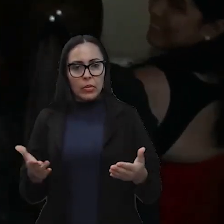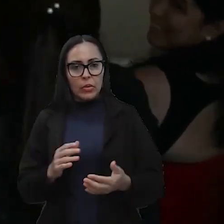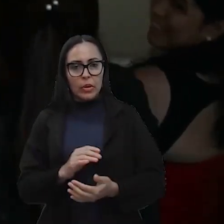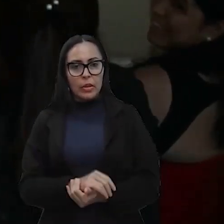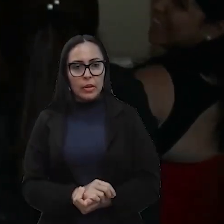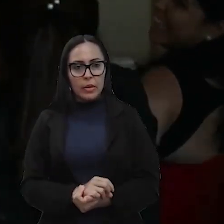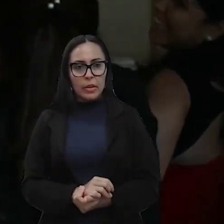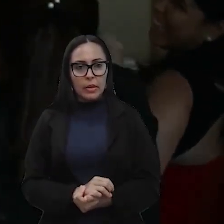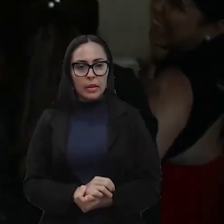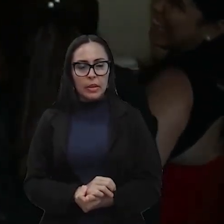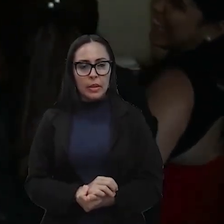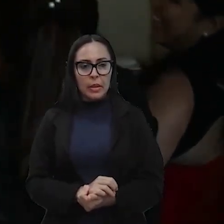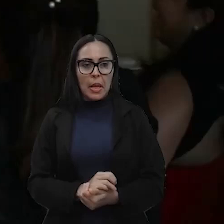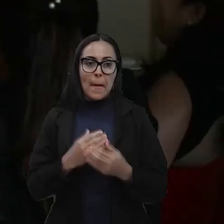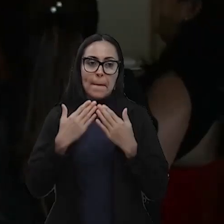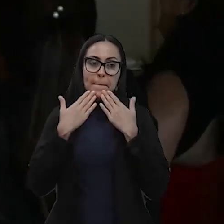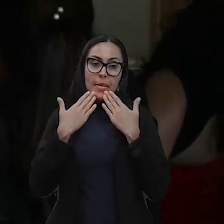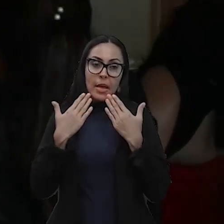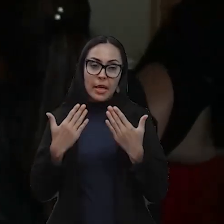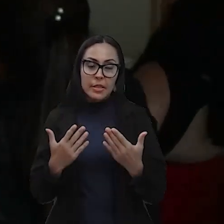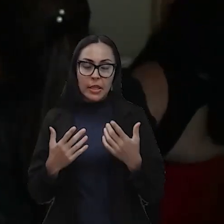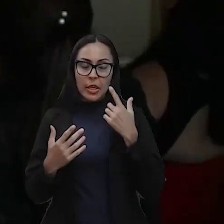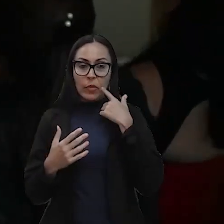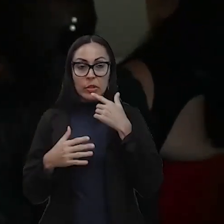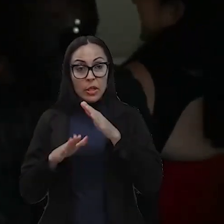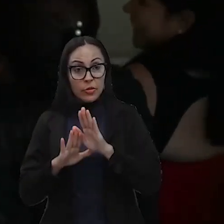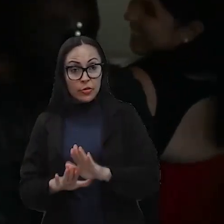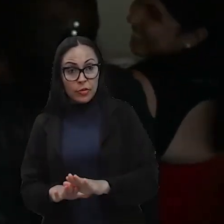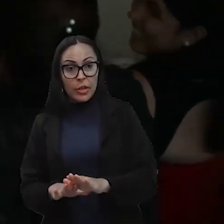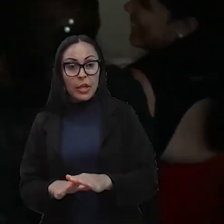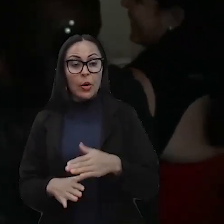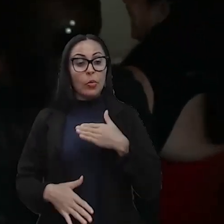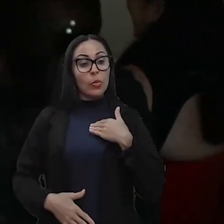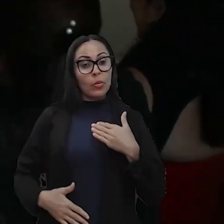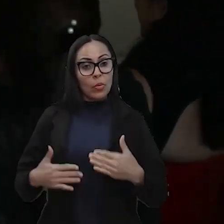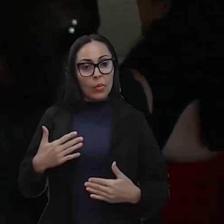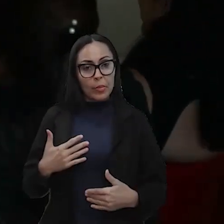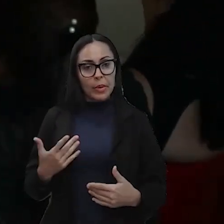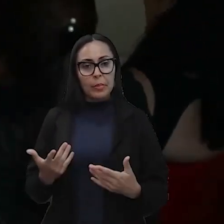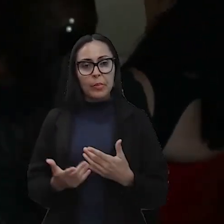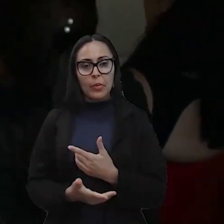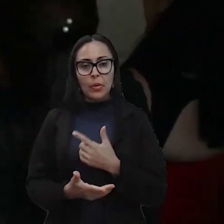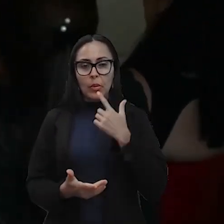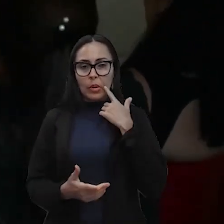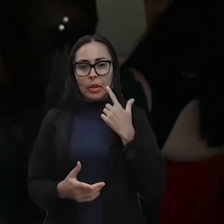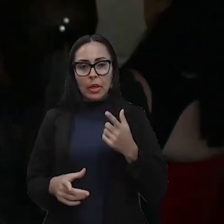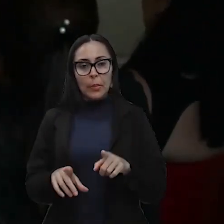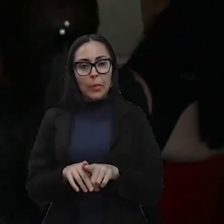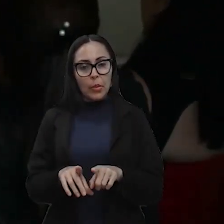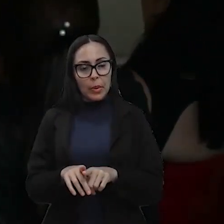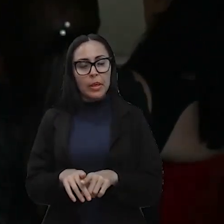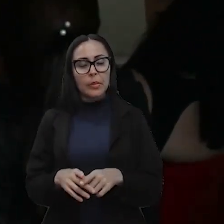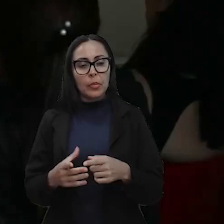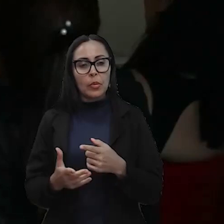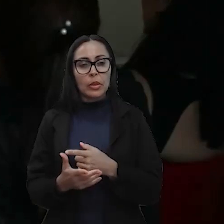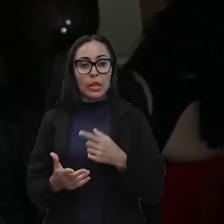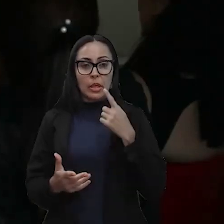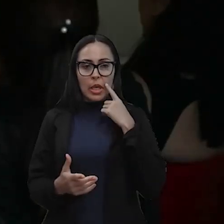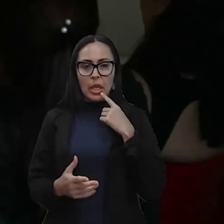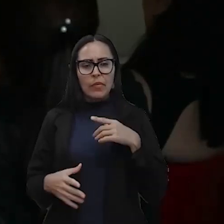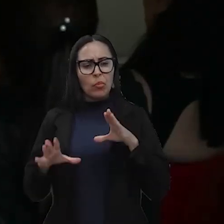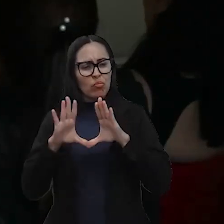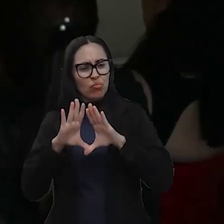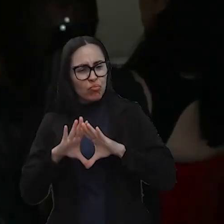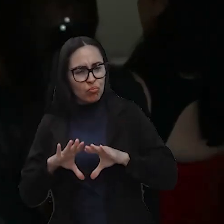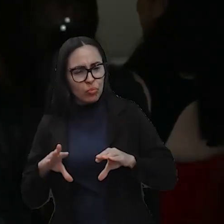por favor, que eles fiquem aí no organismo, porque segurem firme, com força, porque eles vão embora. E aí a gente não tem muito o